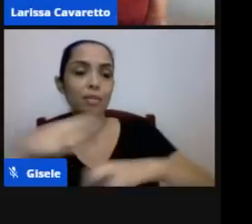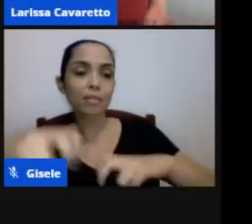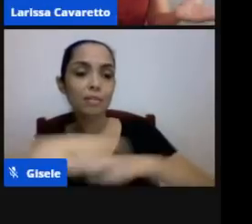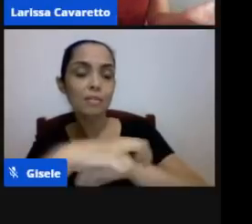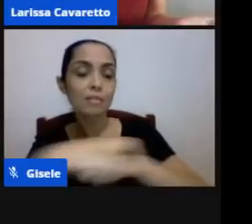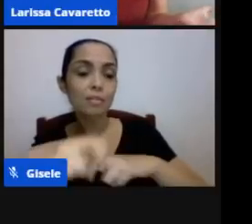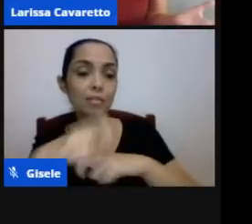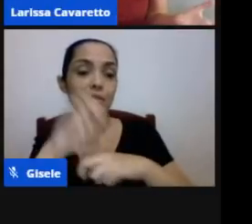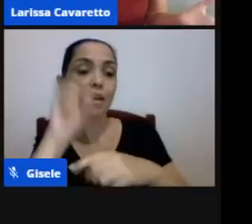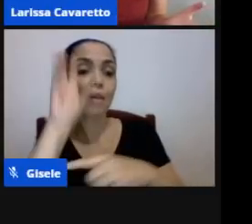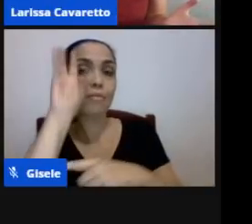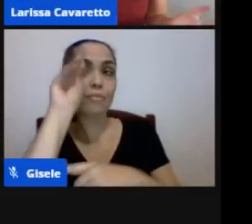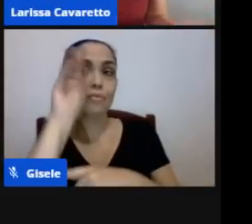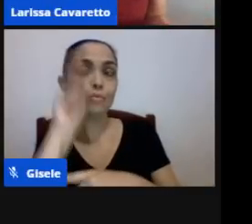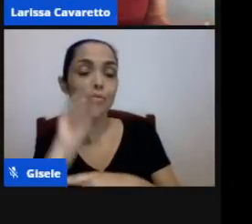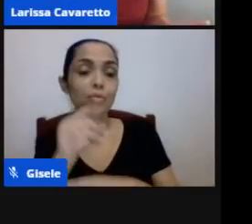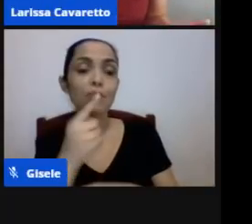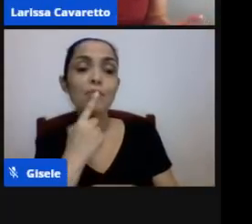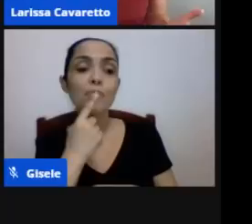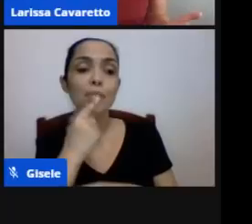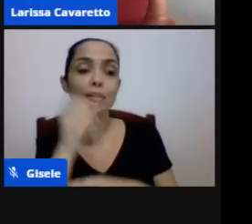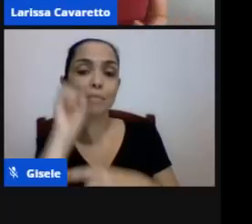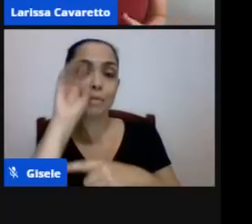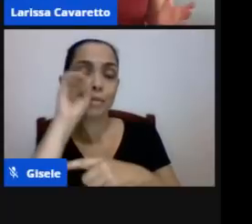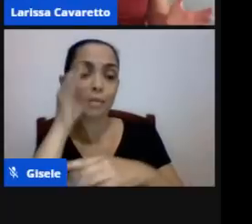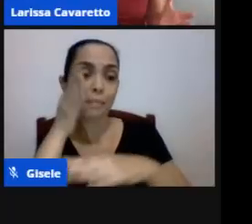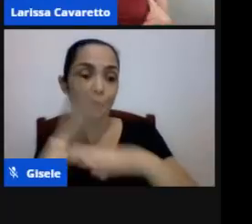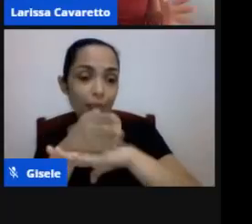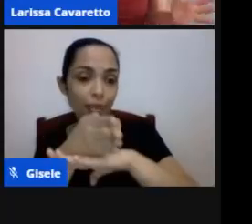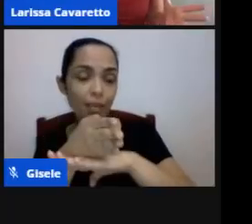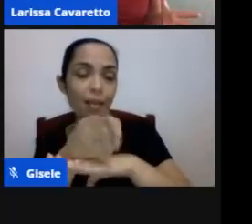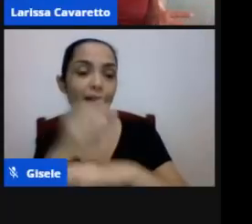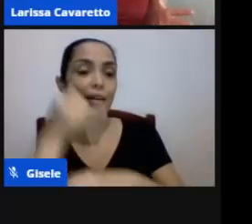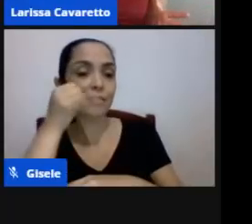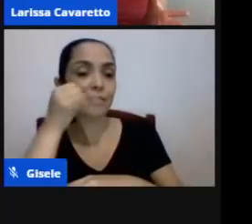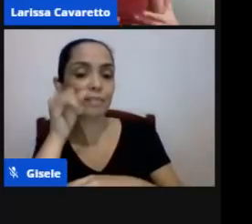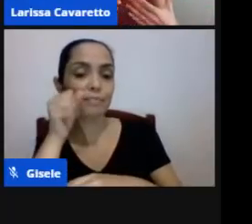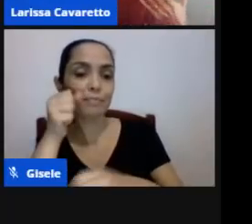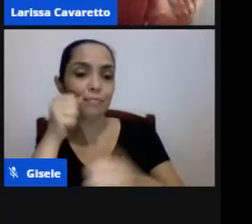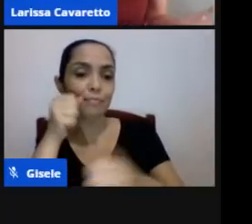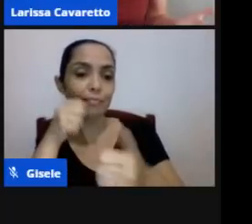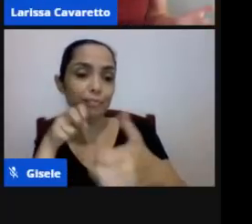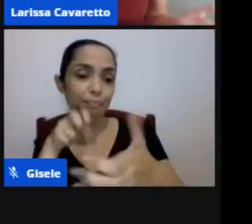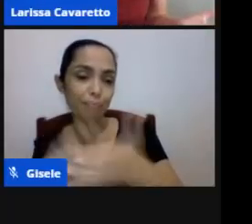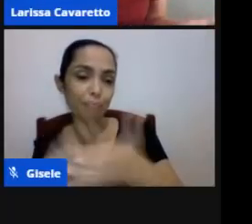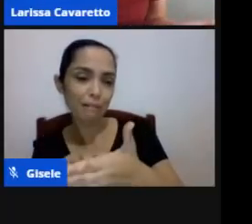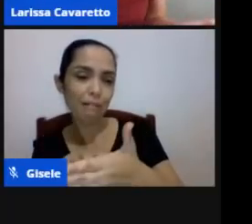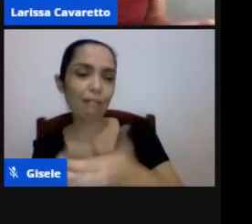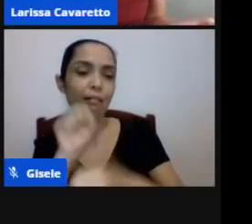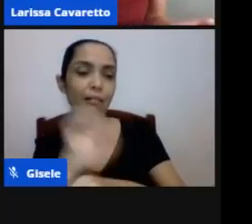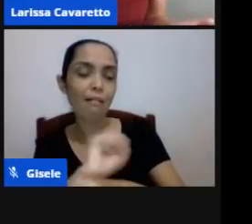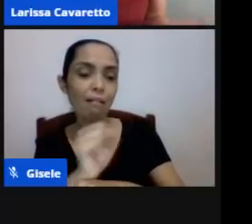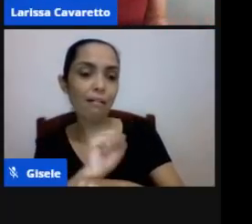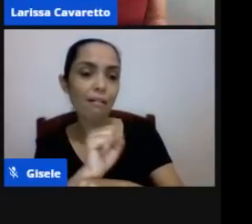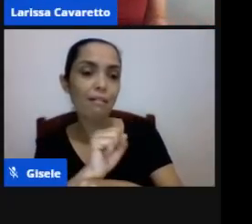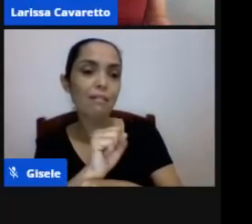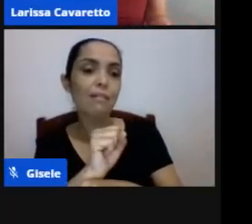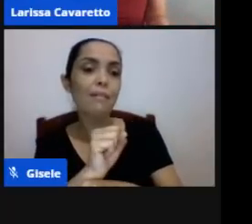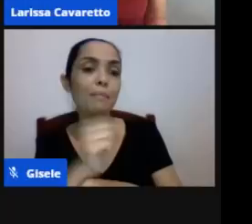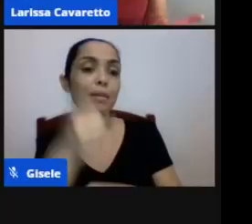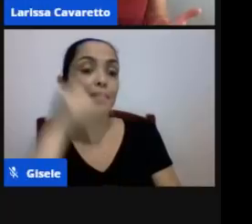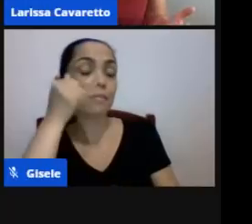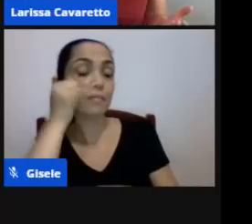vermelho, você corre o risco de bater o carro. Né? Agora, se você para no sinal vermelho, a chance de você bater o carro é muito pequena, mas